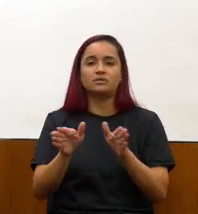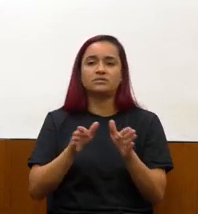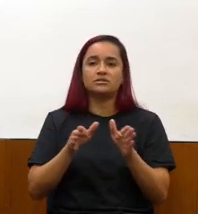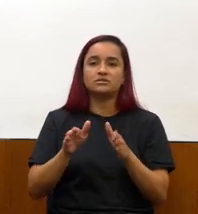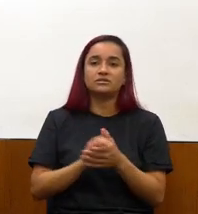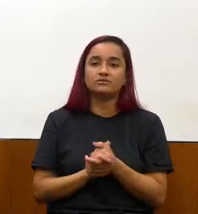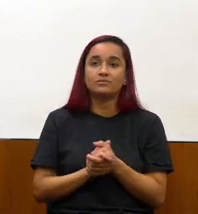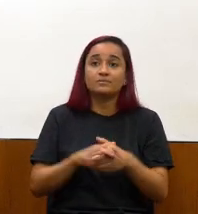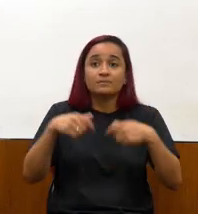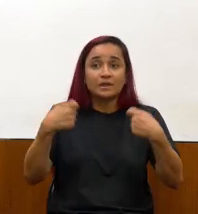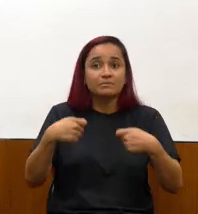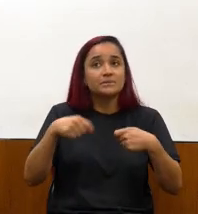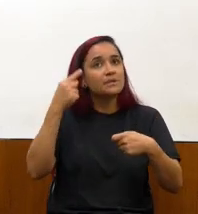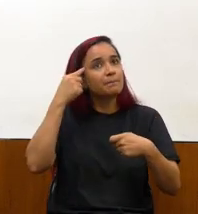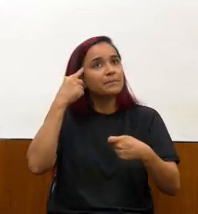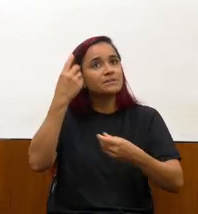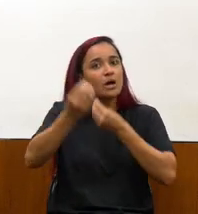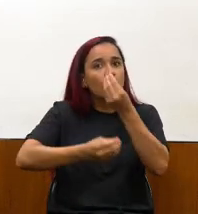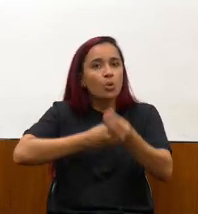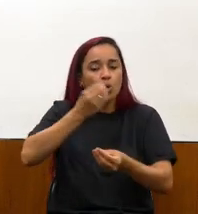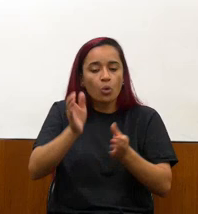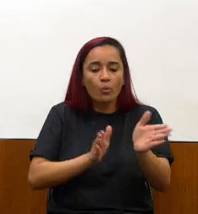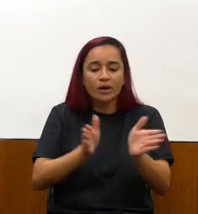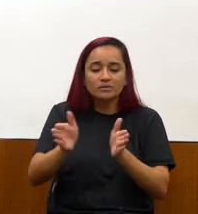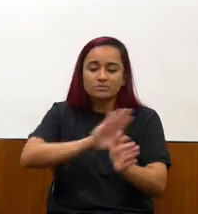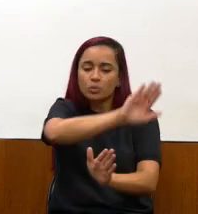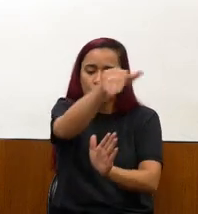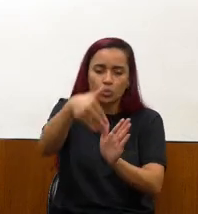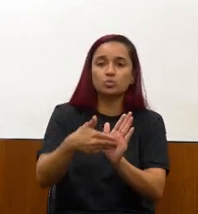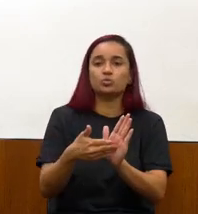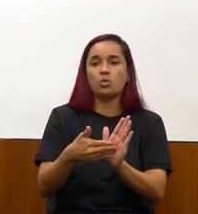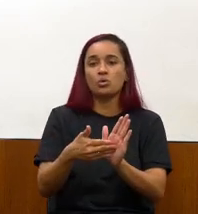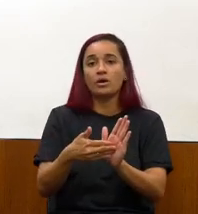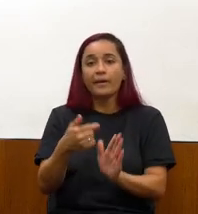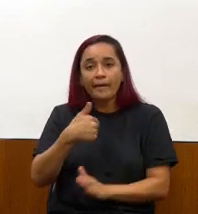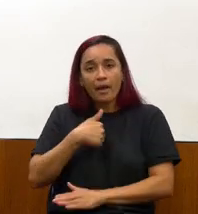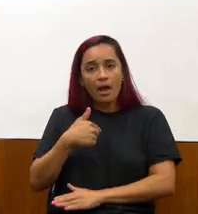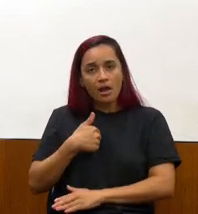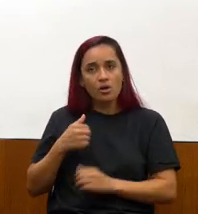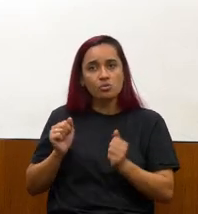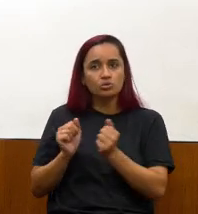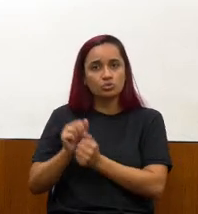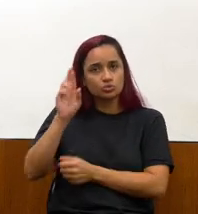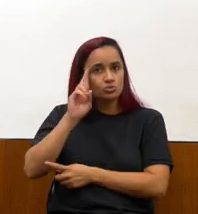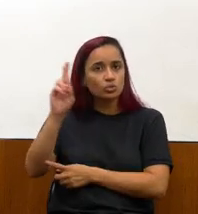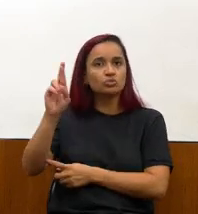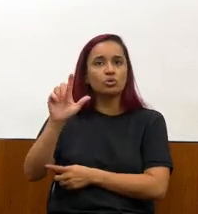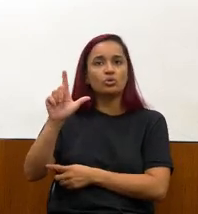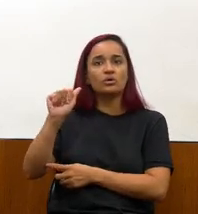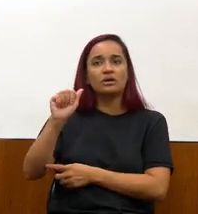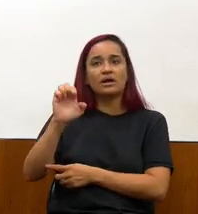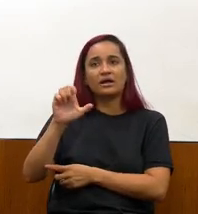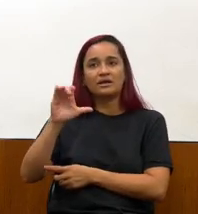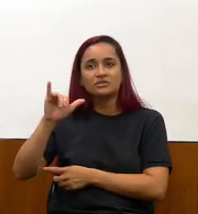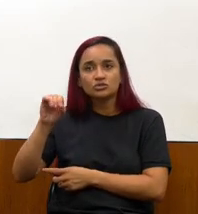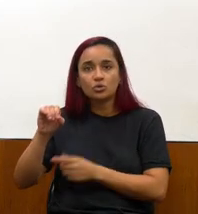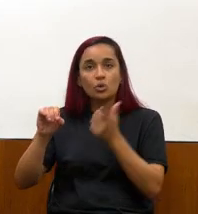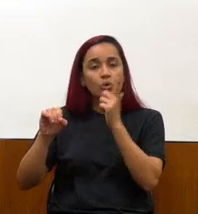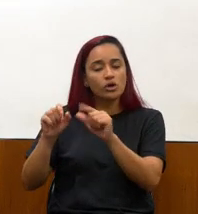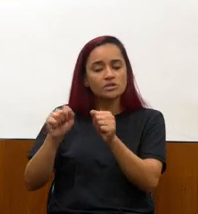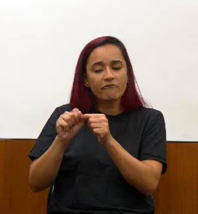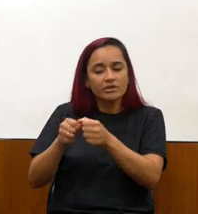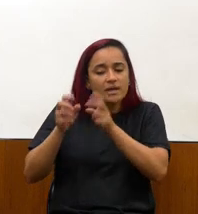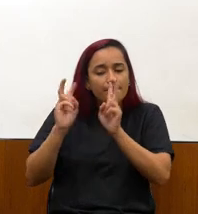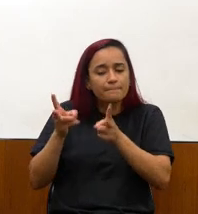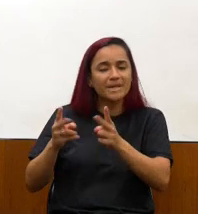torna universal os atendimentos. É aquilo que, entre eu e o doutor Maurício, a gente consiga fazer as mesmas coisas, tendo as